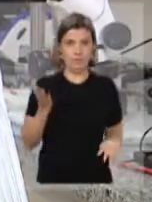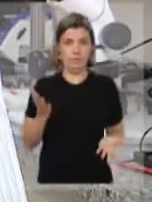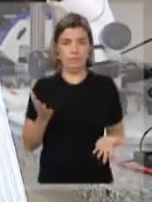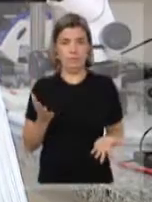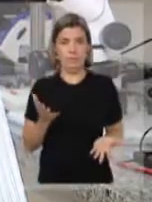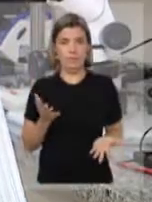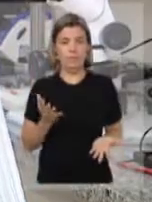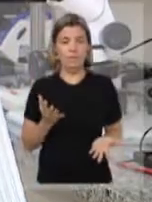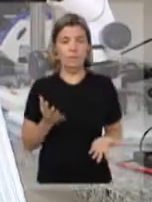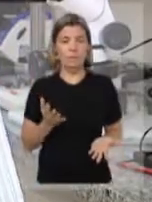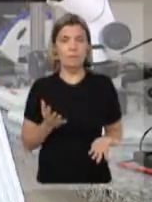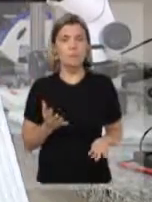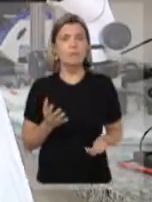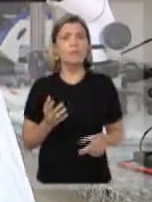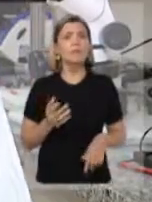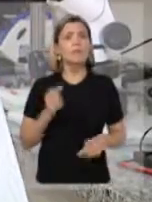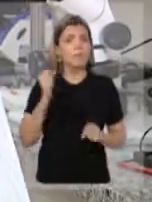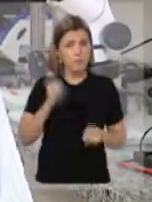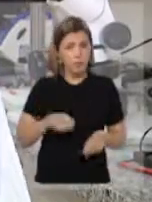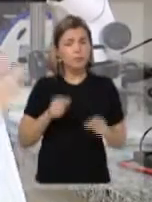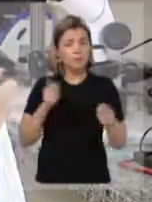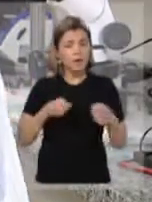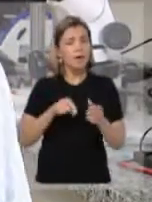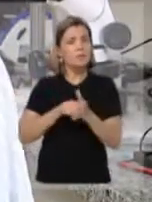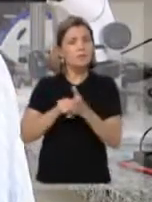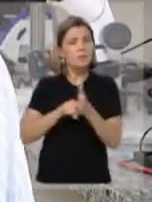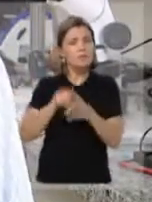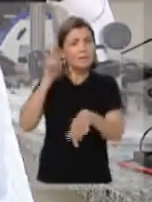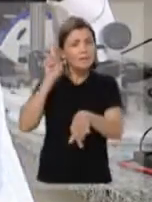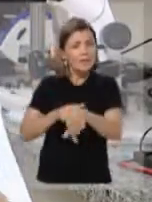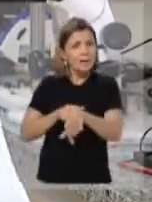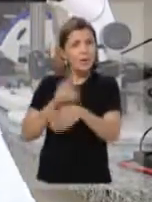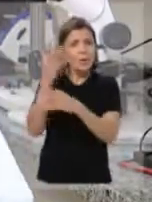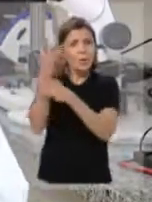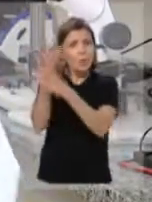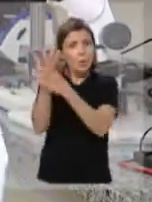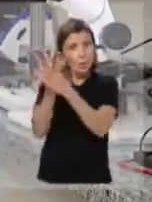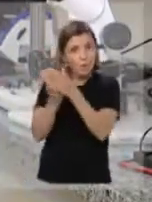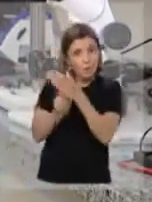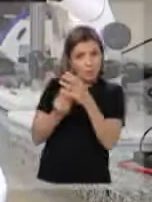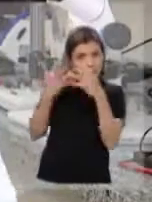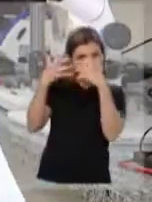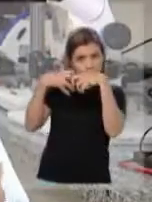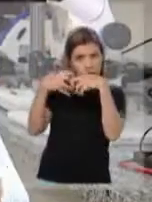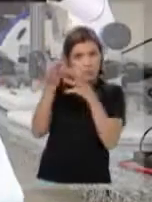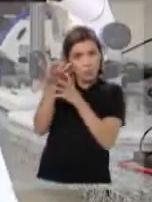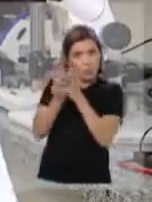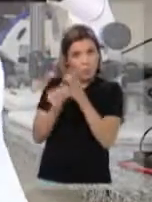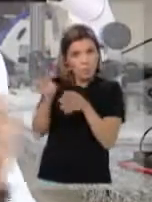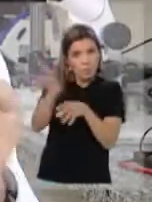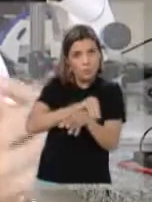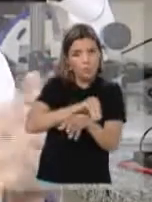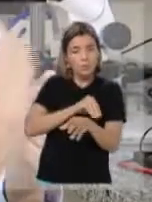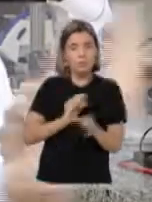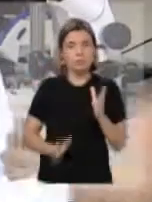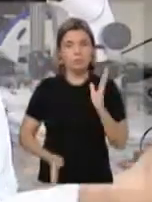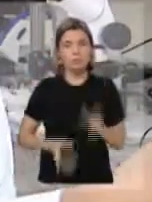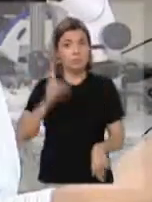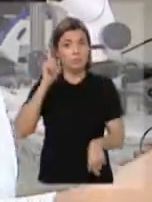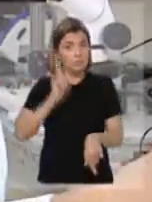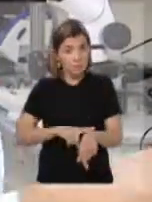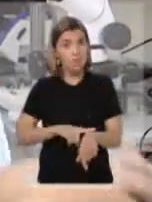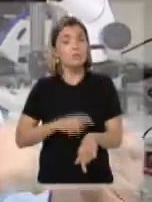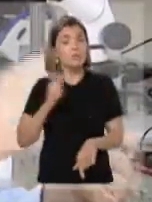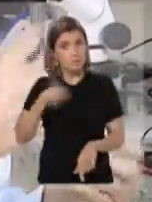podem ser usadas em tempo real. Quando eu digo tempo real, é que é registrado, analisado e convertido